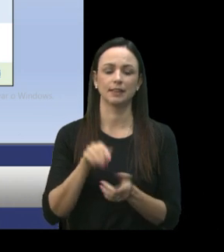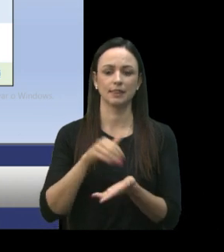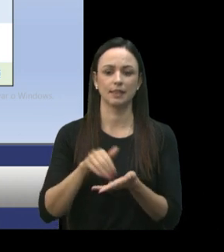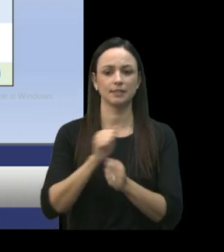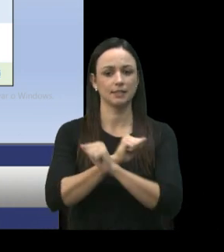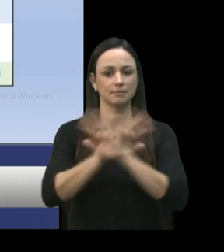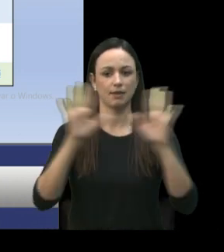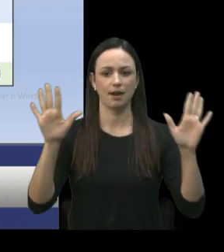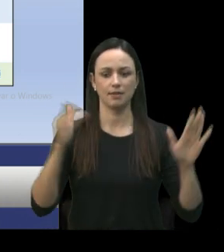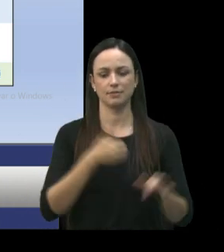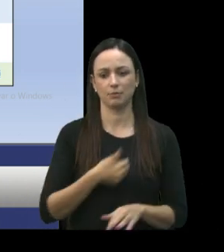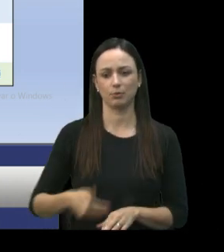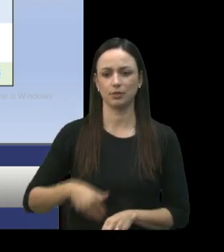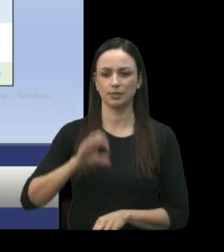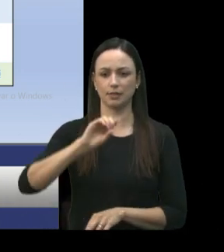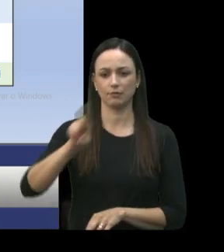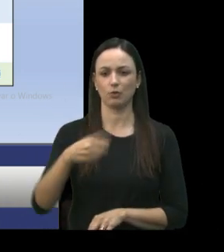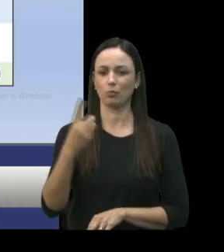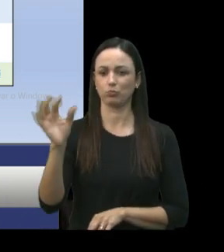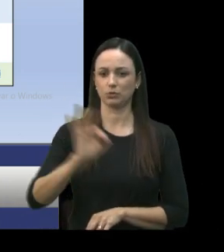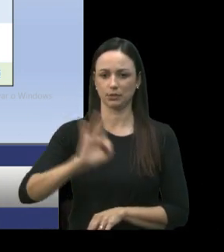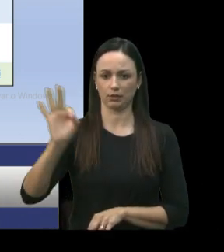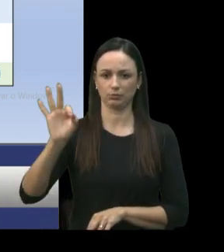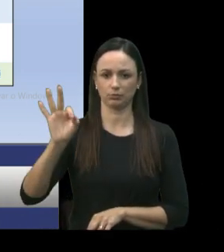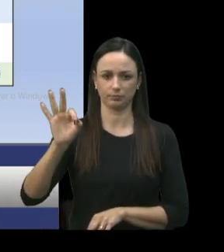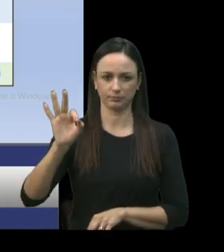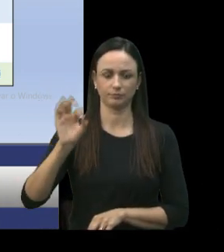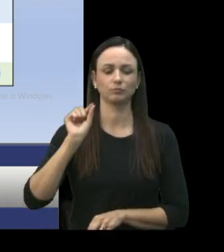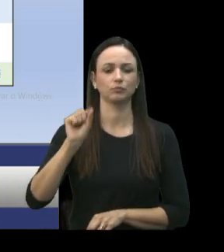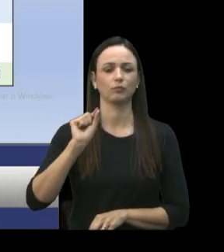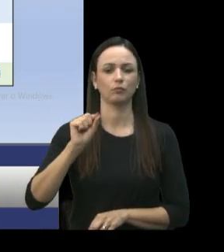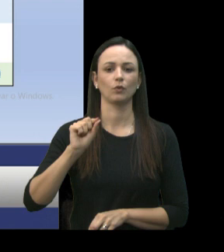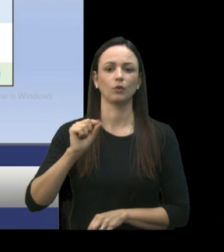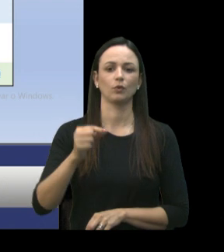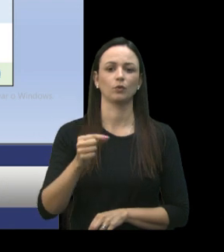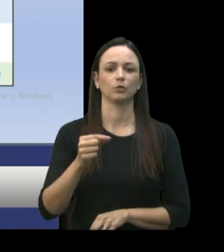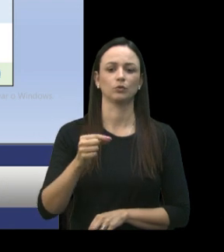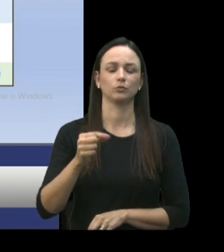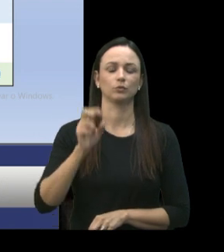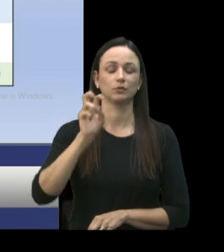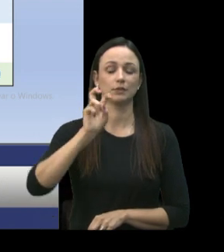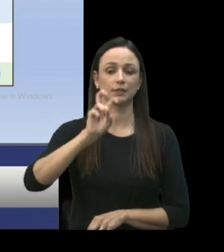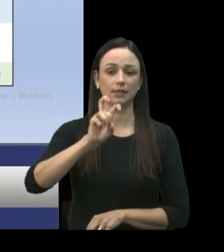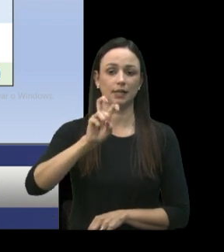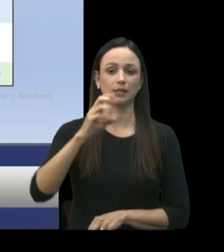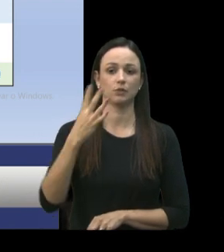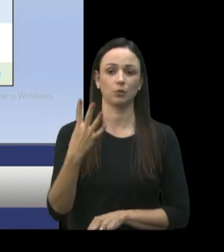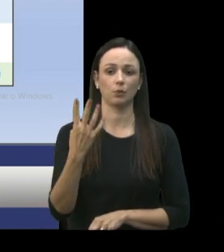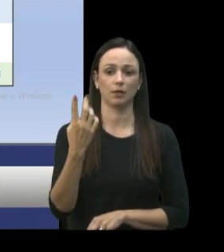transparência pública, 0,1%, que corresponde a